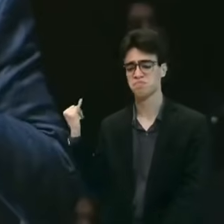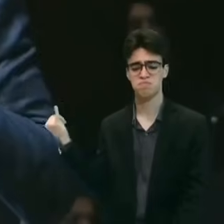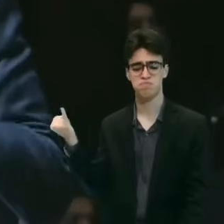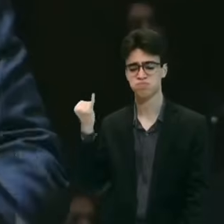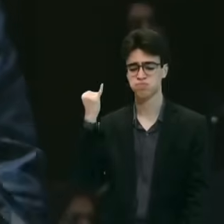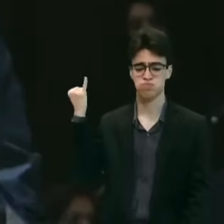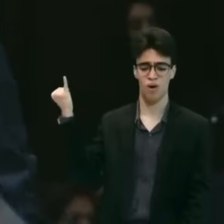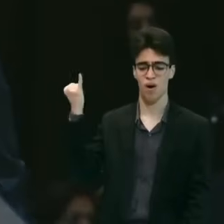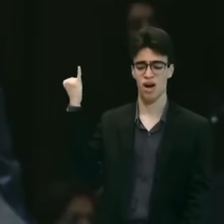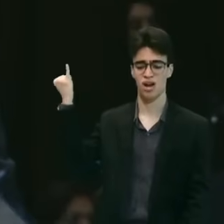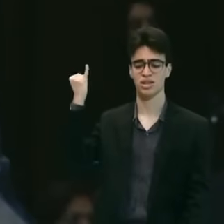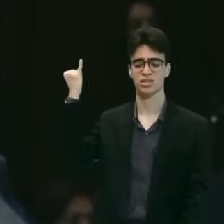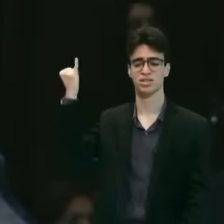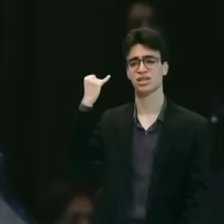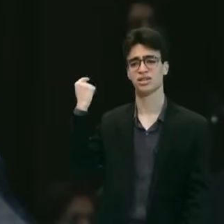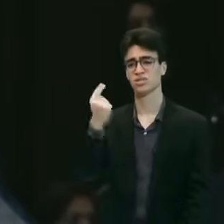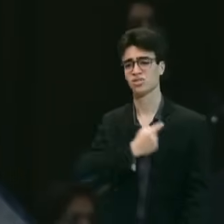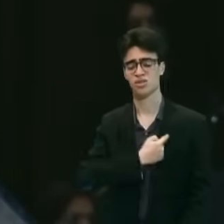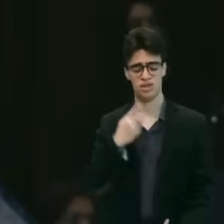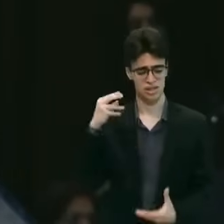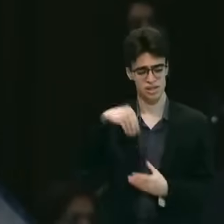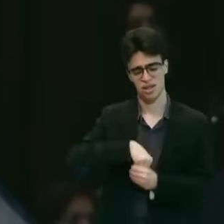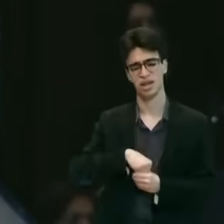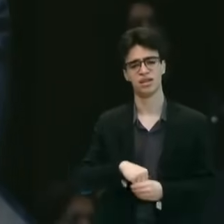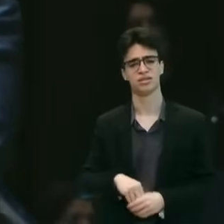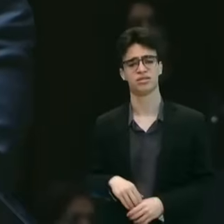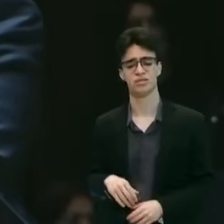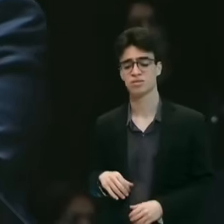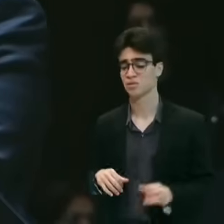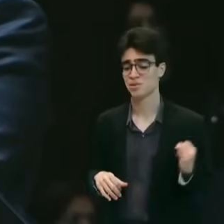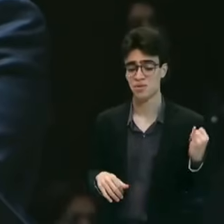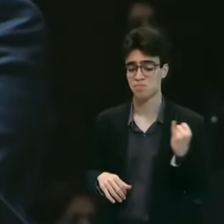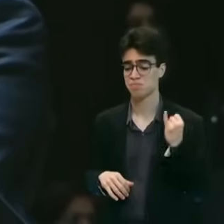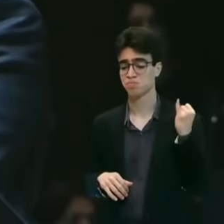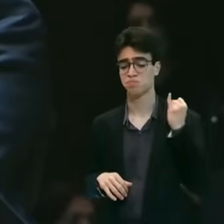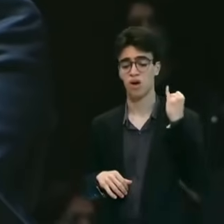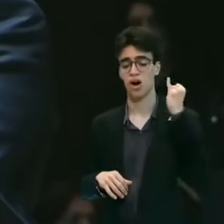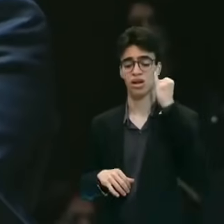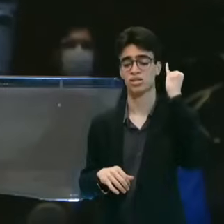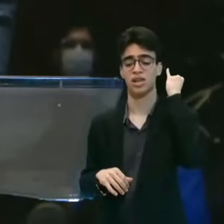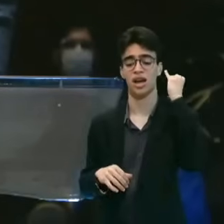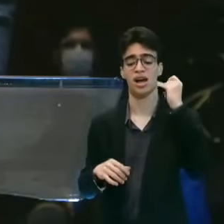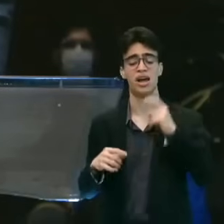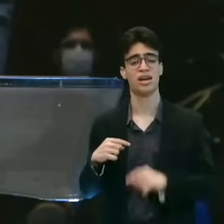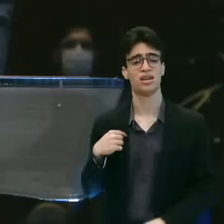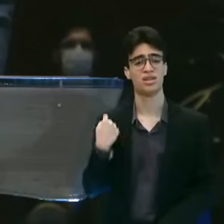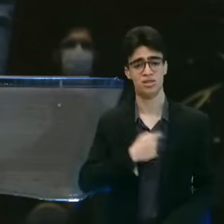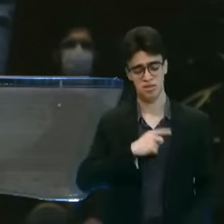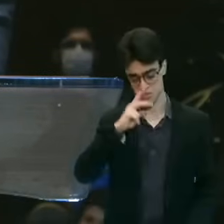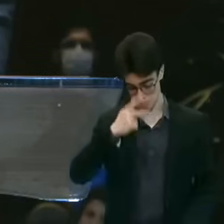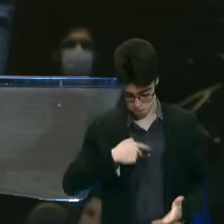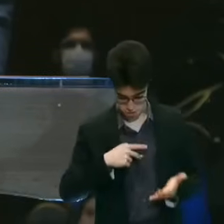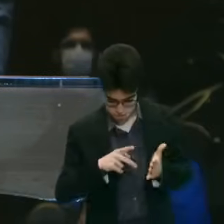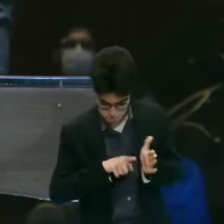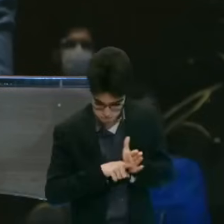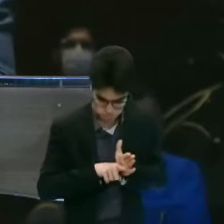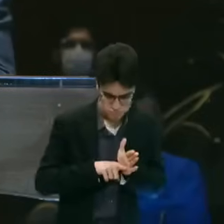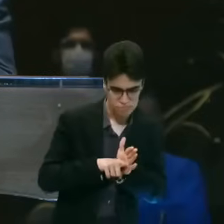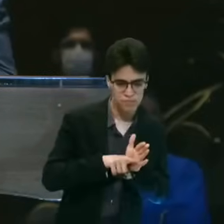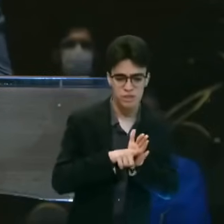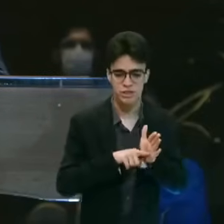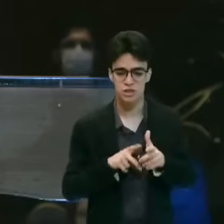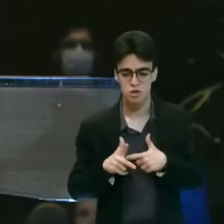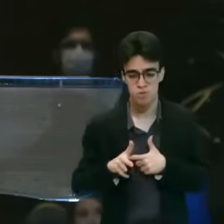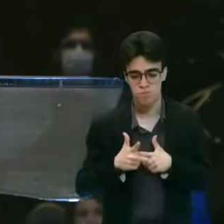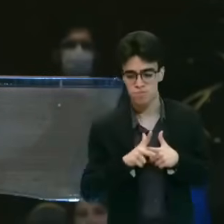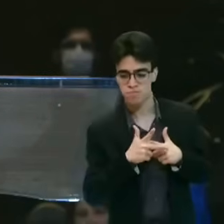vida interior. É essencial para a autocrítica. é essencial para a gente buscar